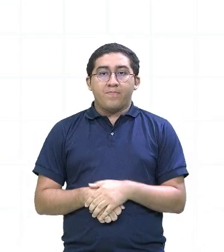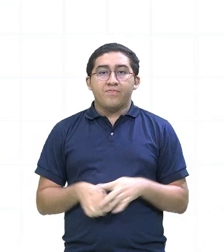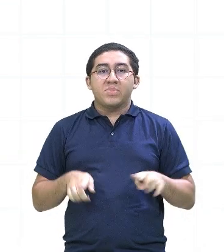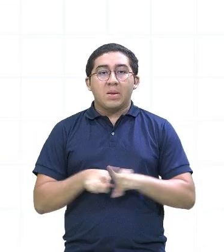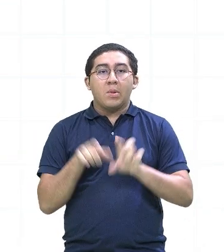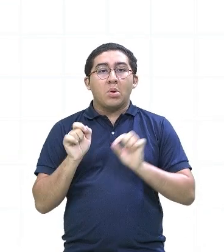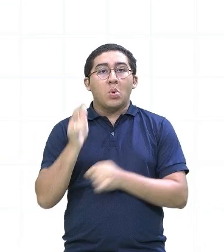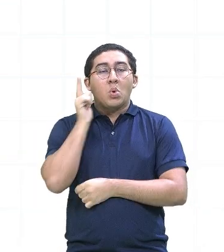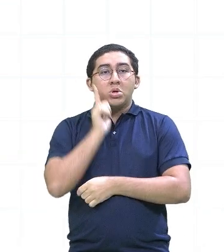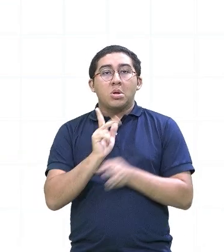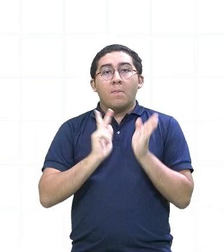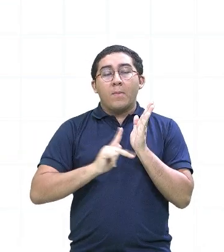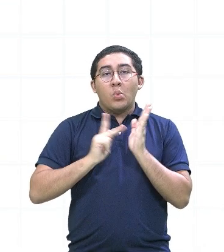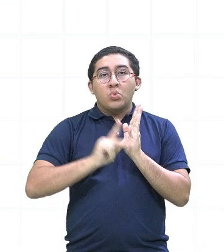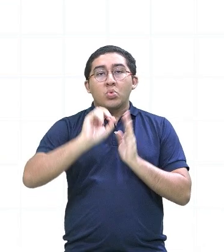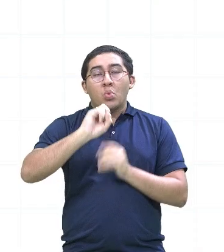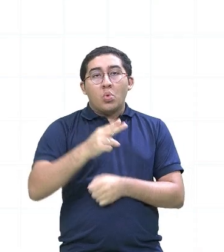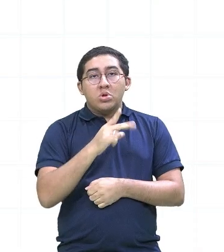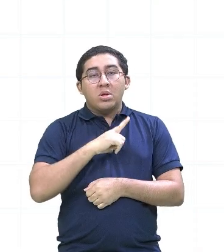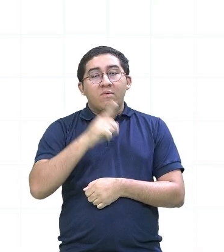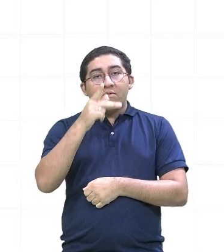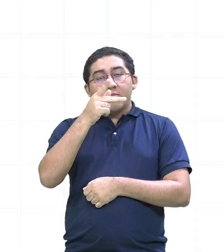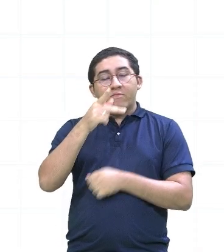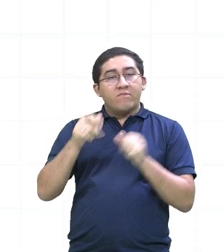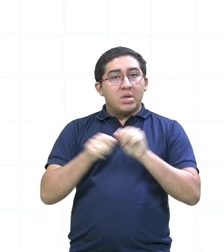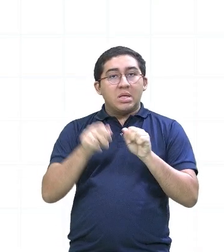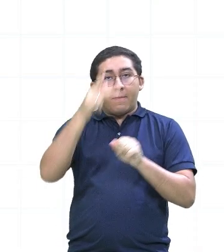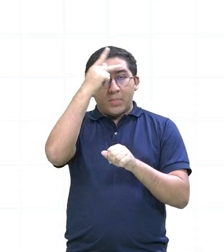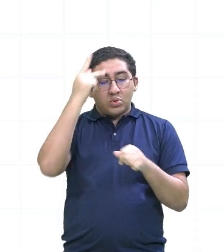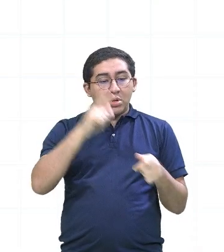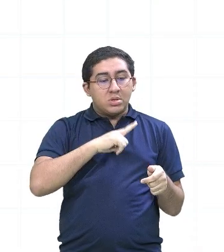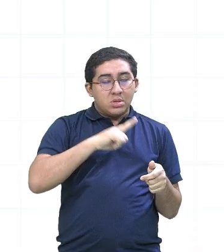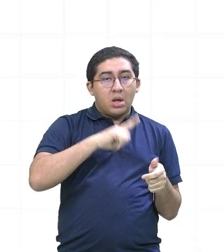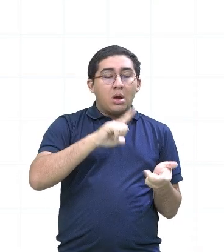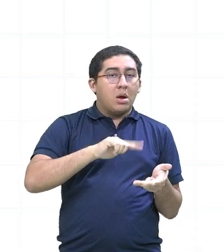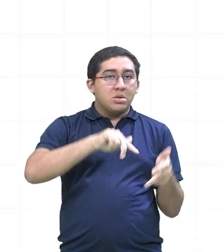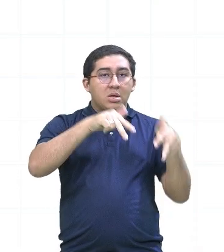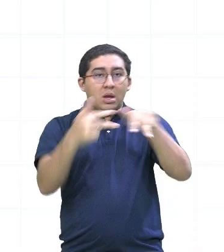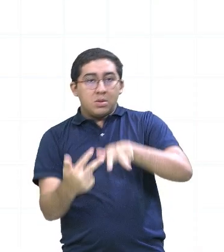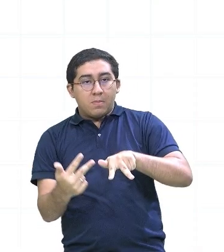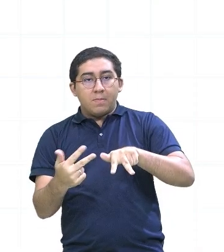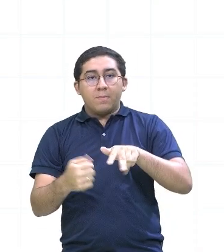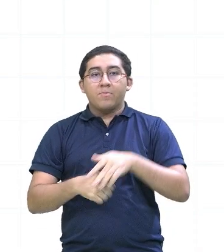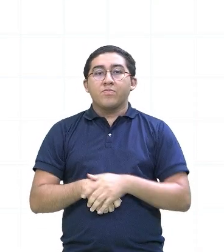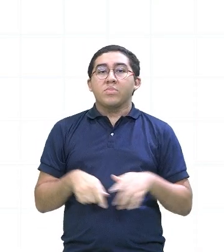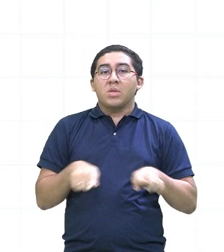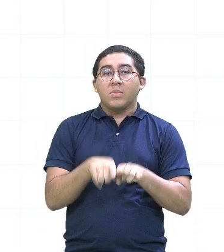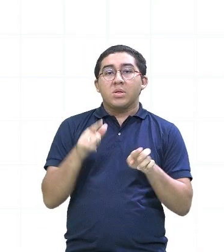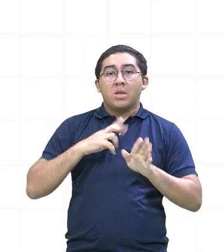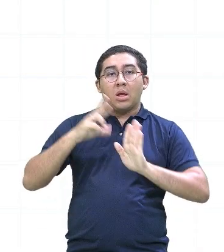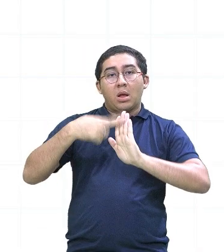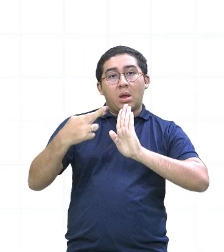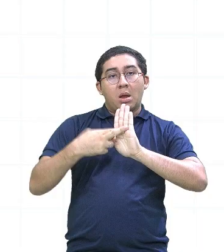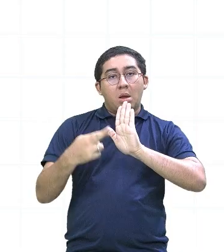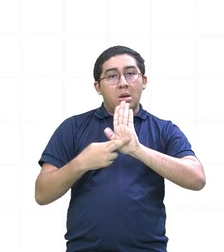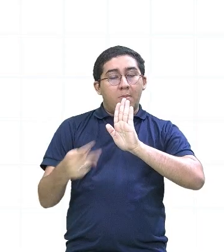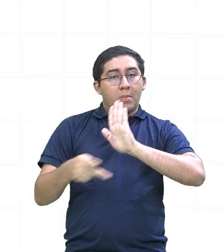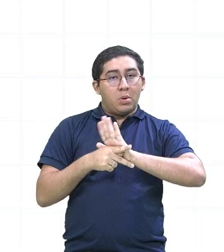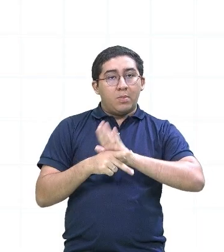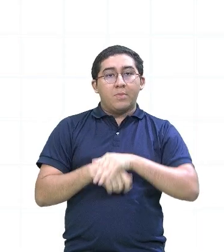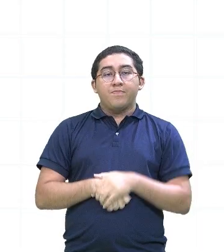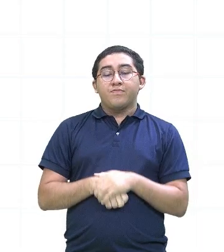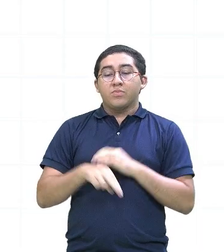pontuar ou nocautear o oponente, seguindo um conjunto de regras pré-determinadas. Para